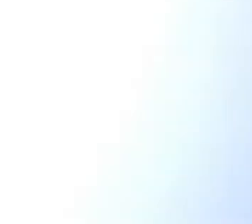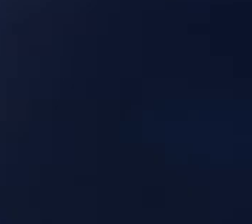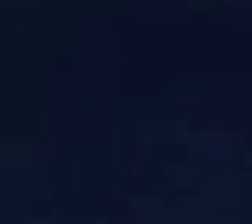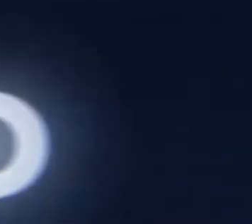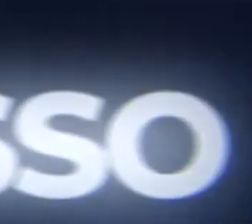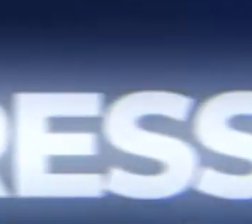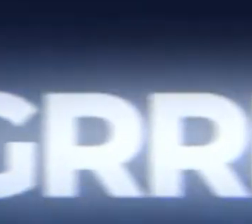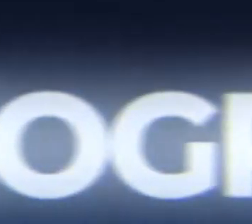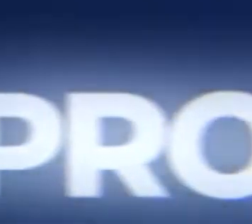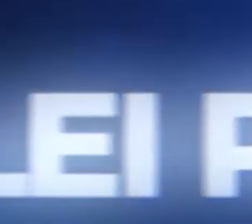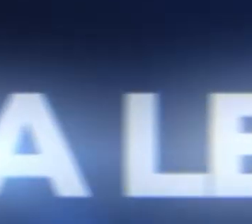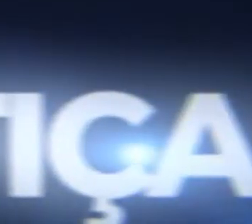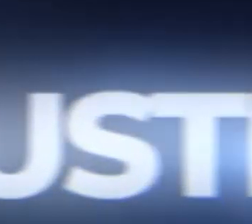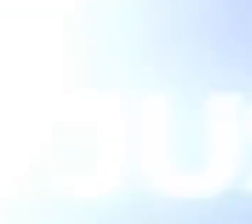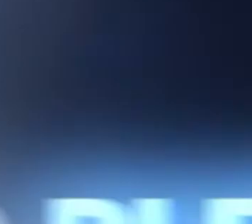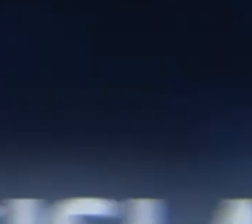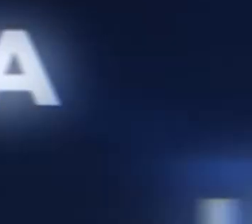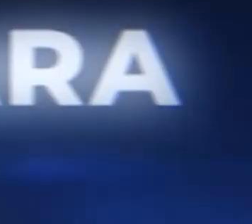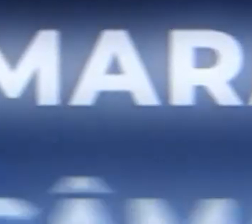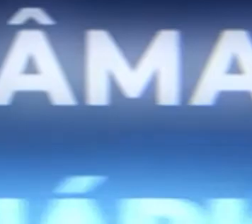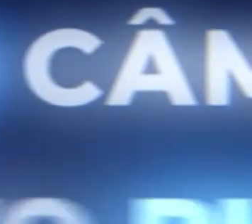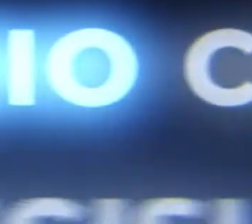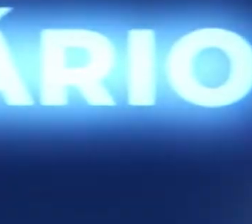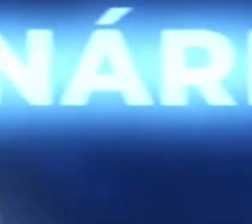Música